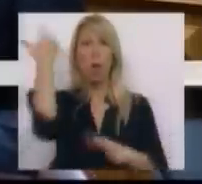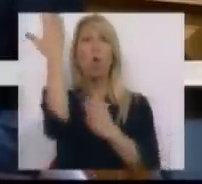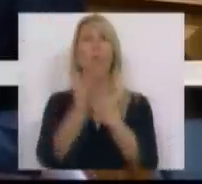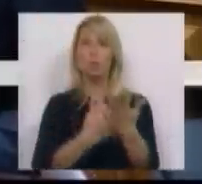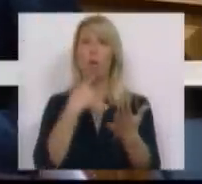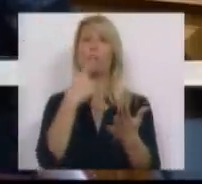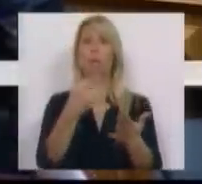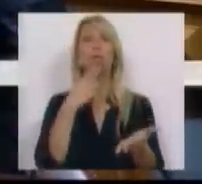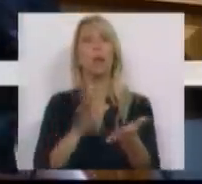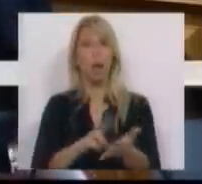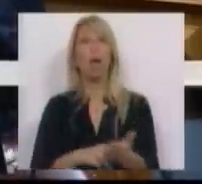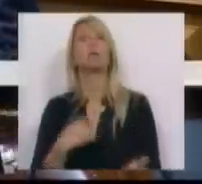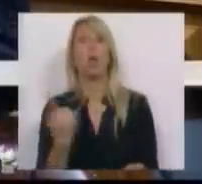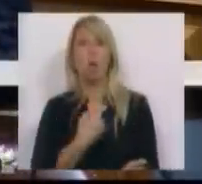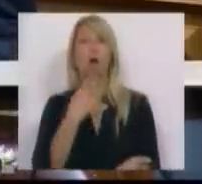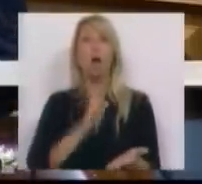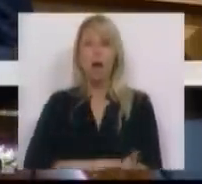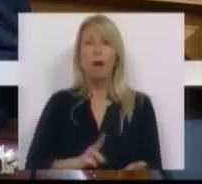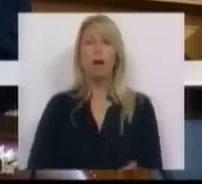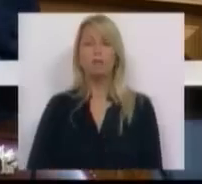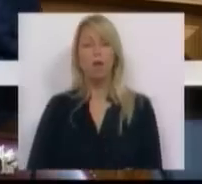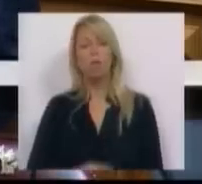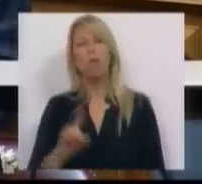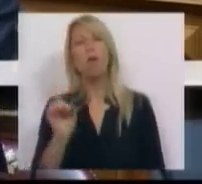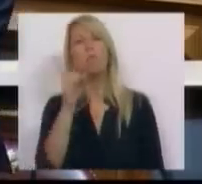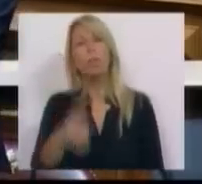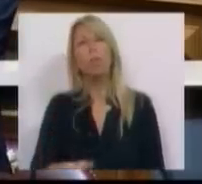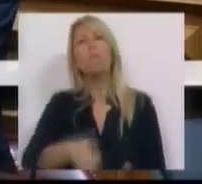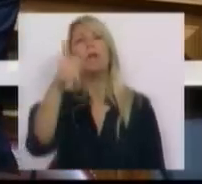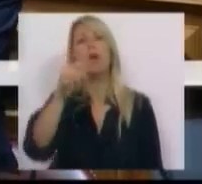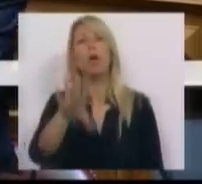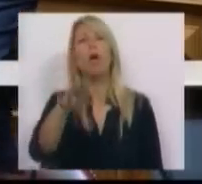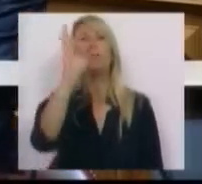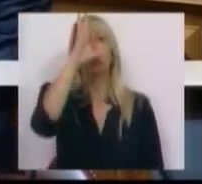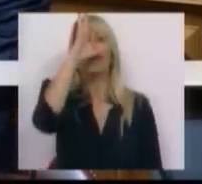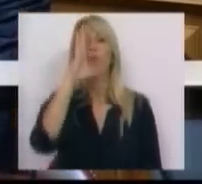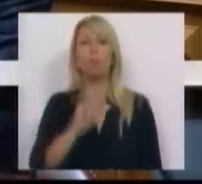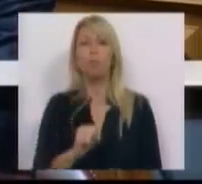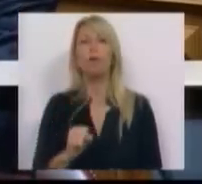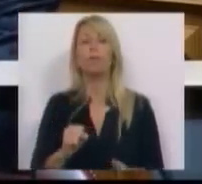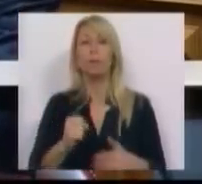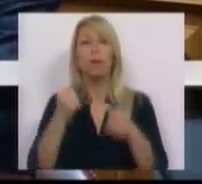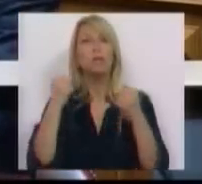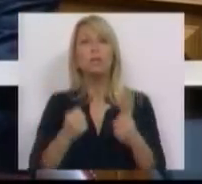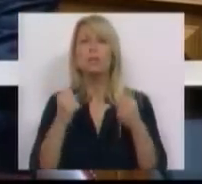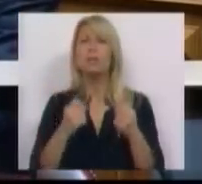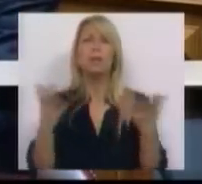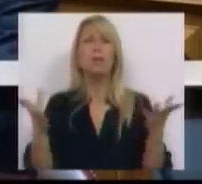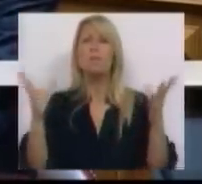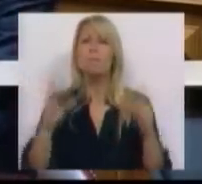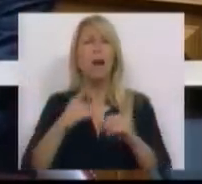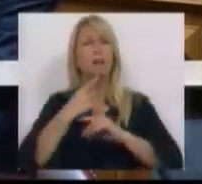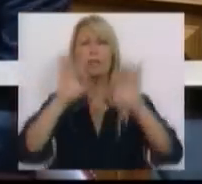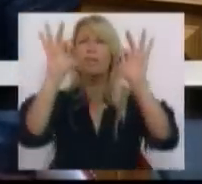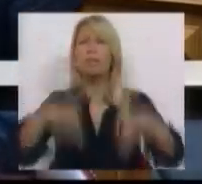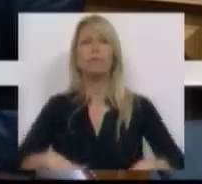razão, aquilo que deveria ser a melhor opção do governo era não ter insistido em mais cortes junto dos pensionistas